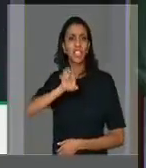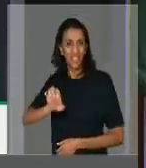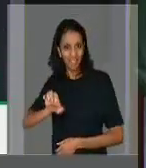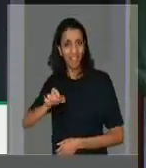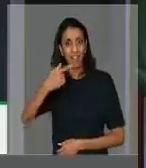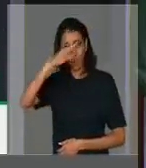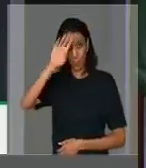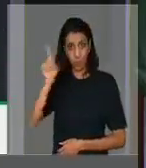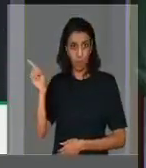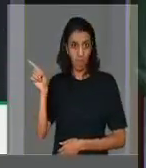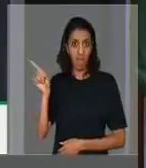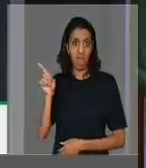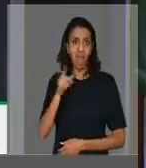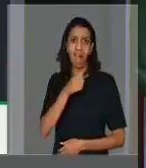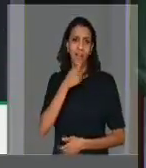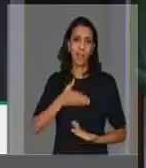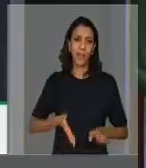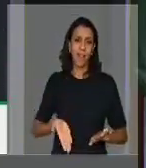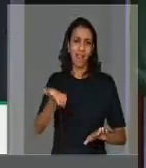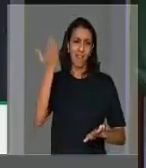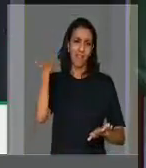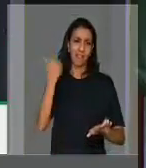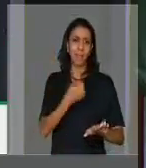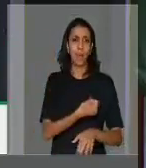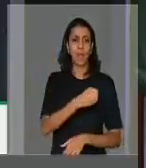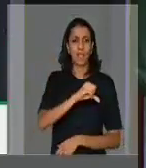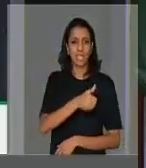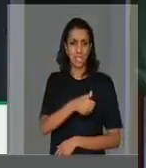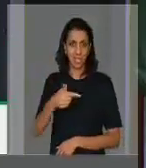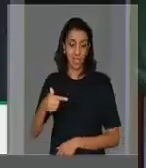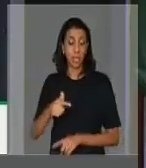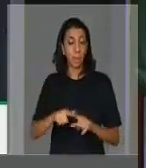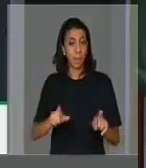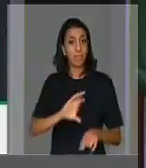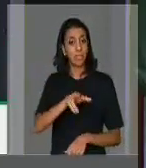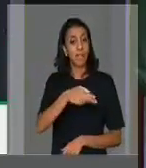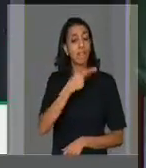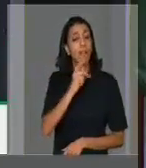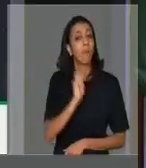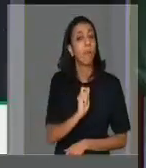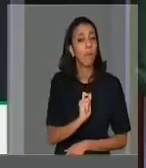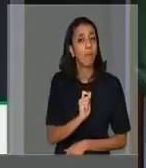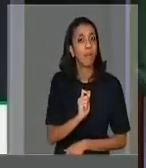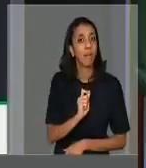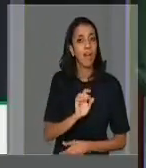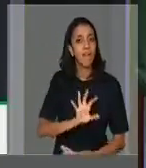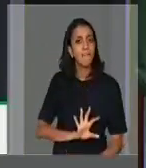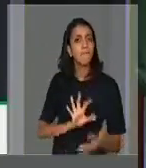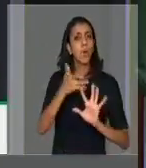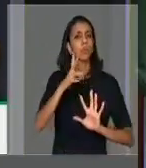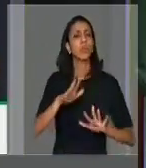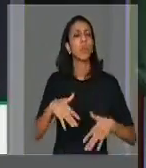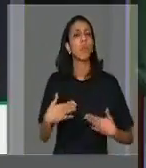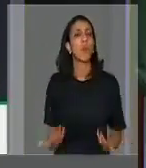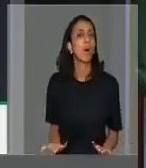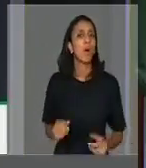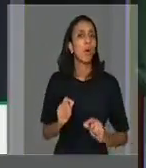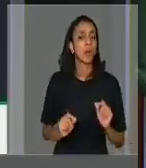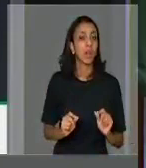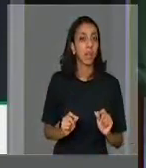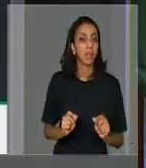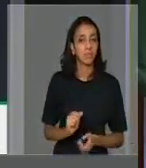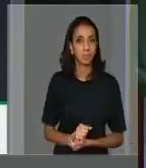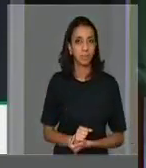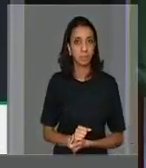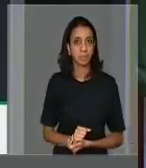quando dos eventos históricos de 1917, dizia: revolução é quando o